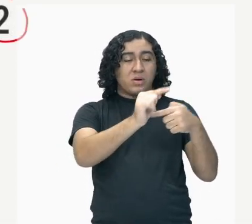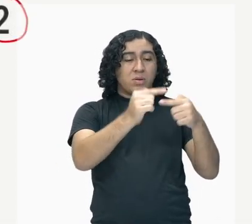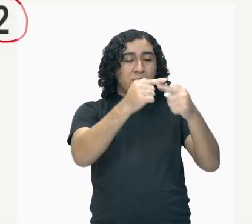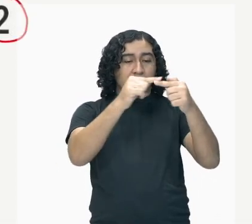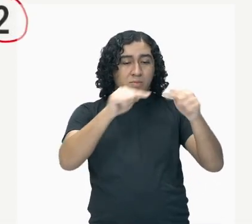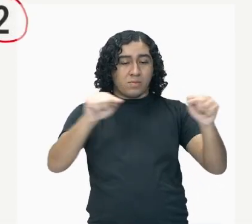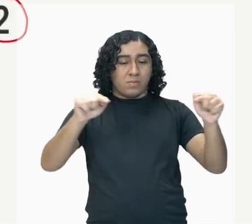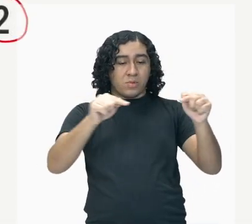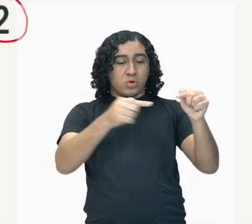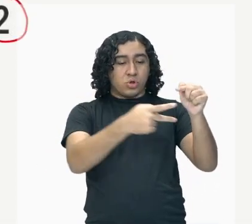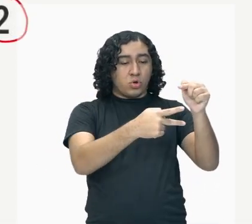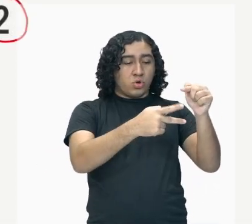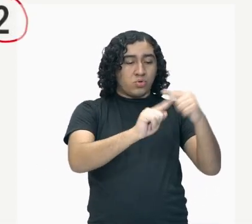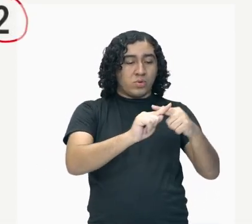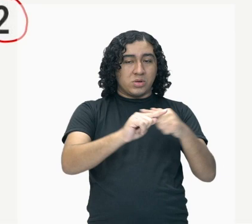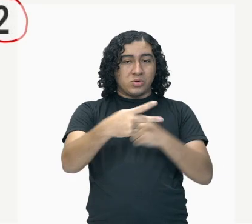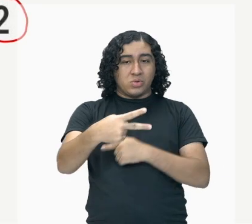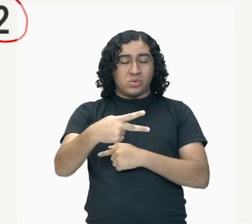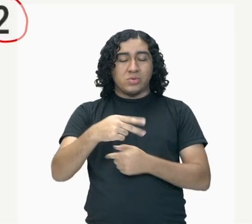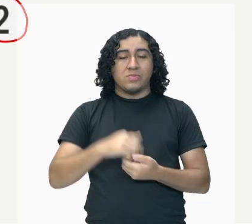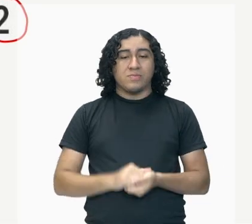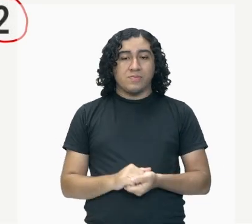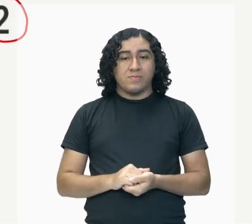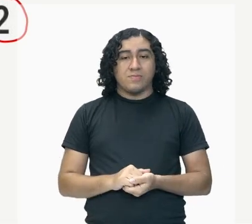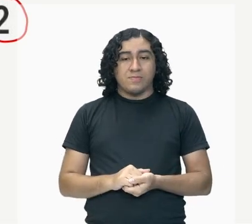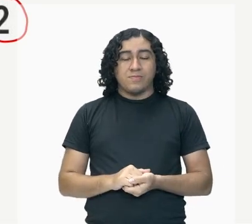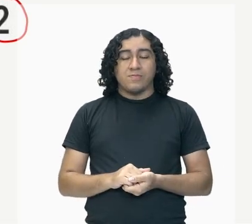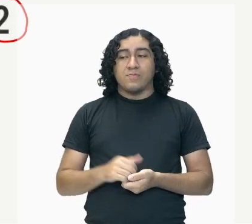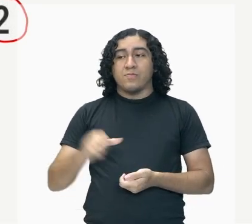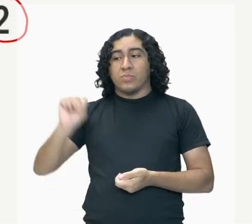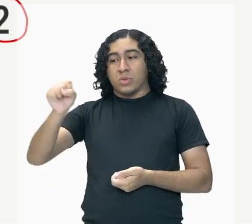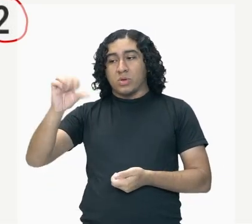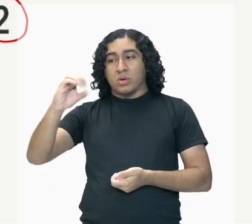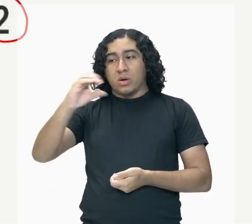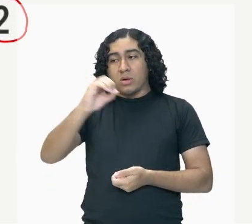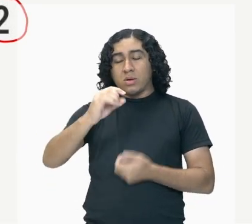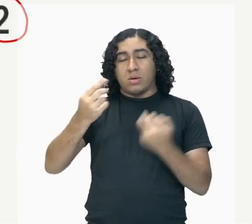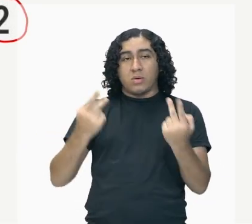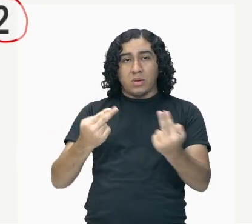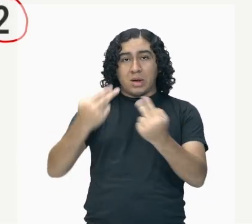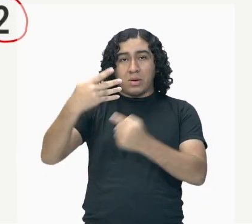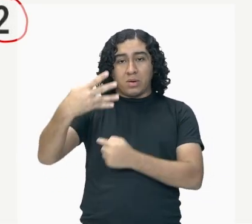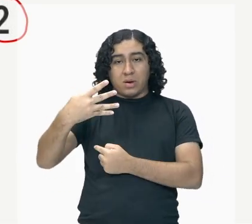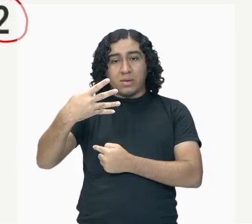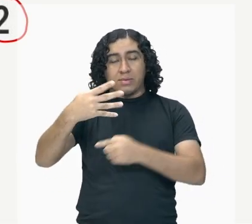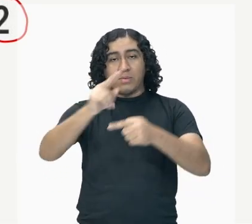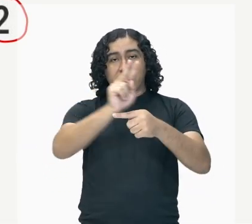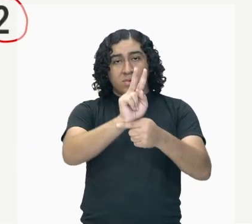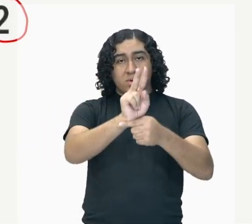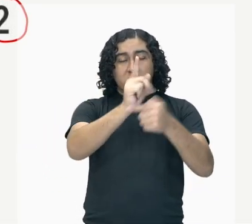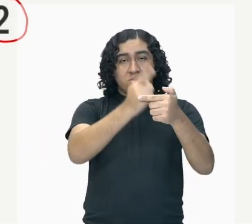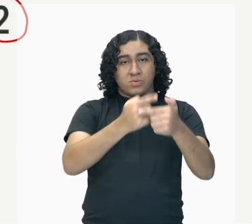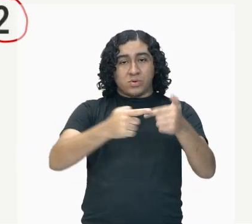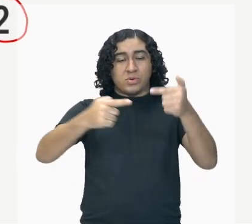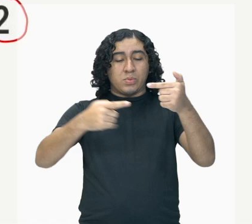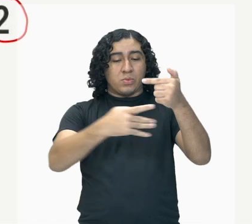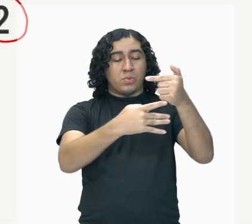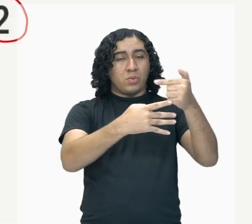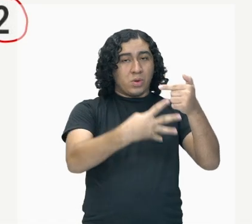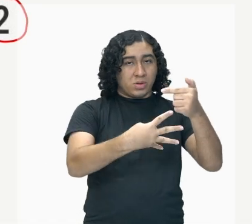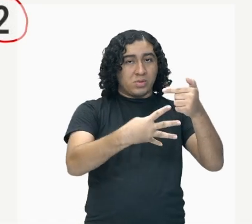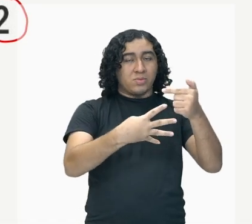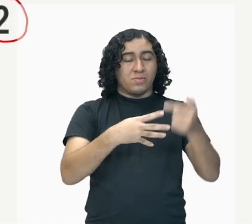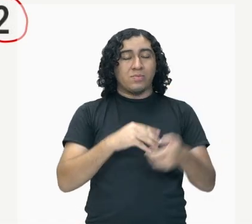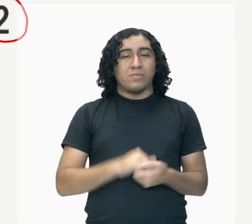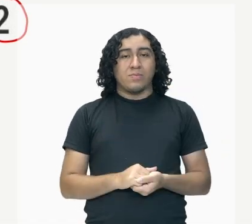ó então ficou 800 = 4v dividido por 4 porque 2